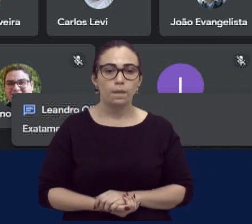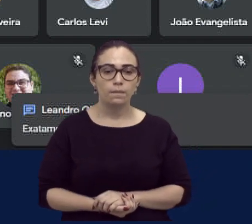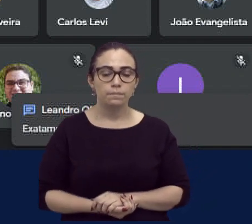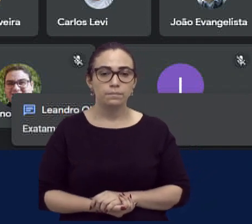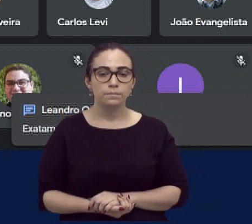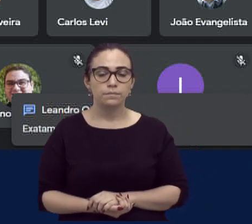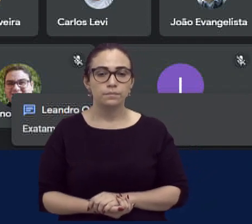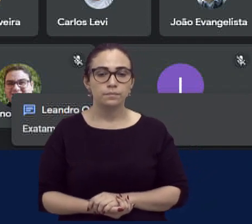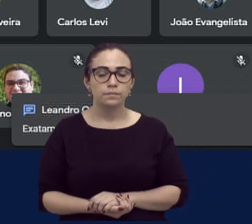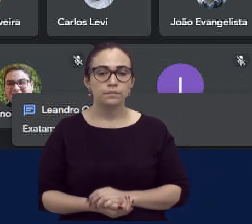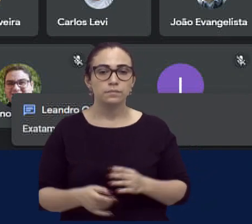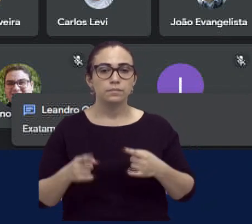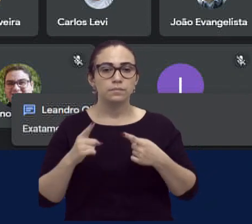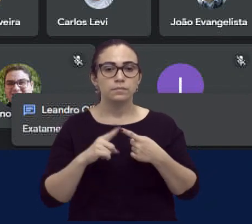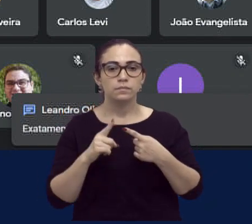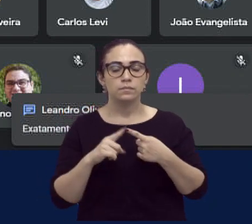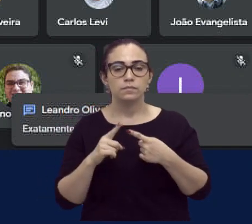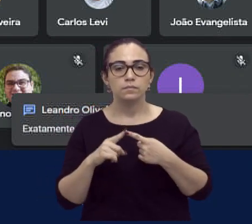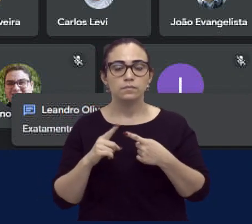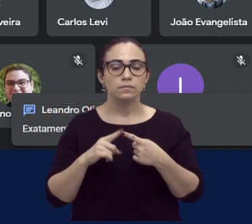O primeiro passo, eles são